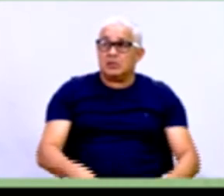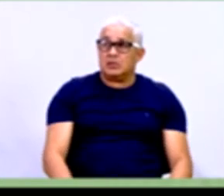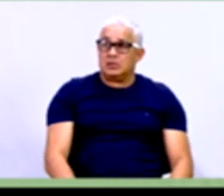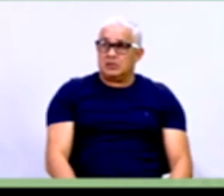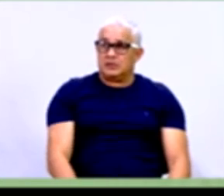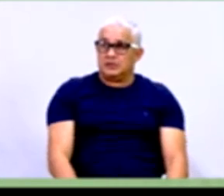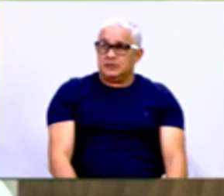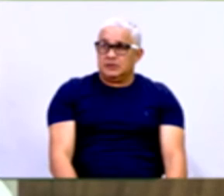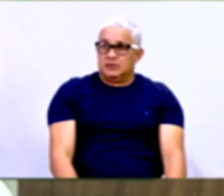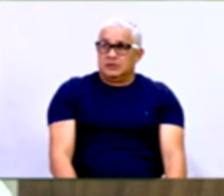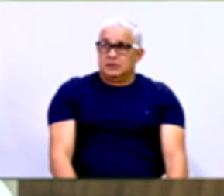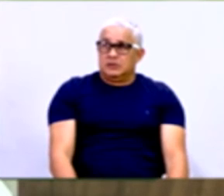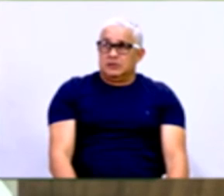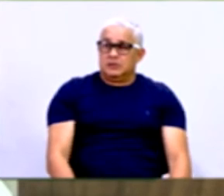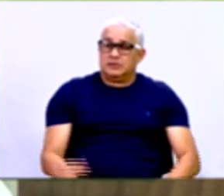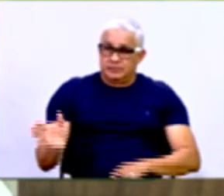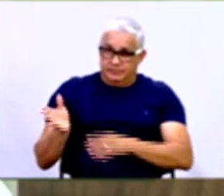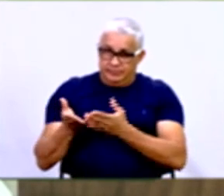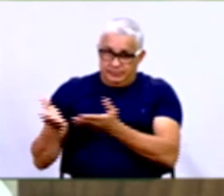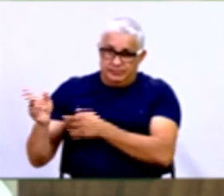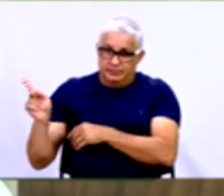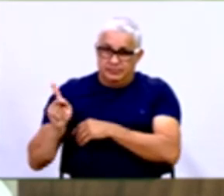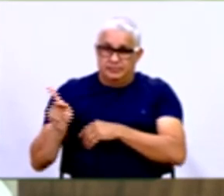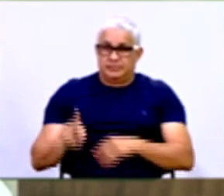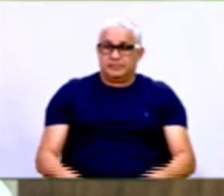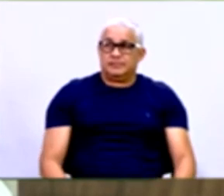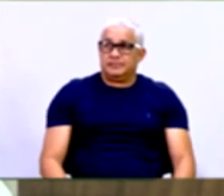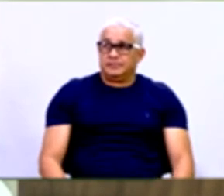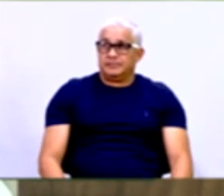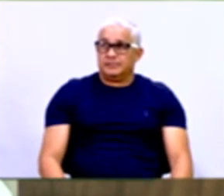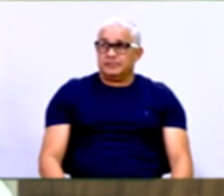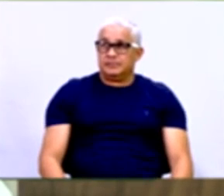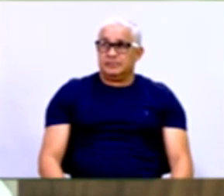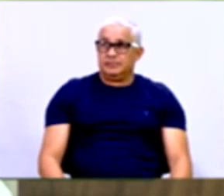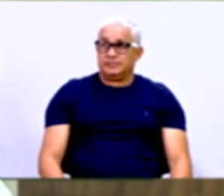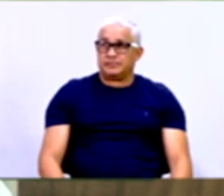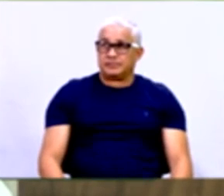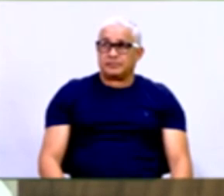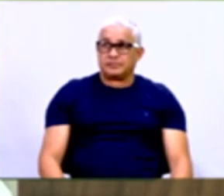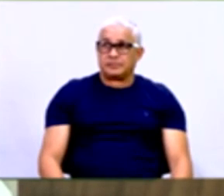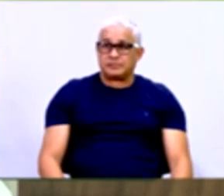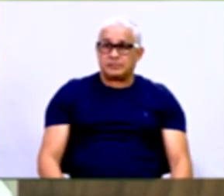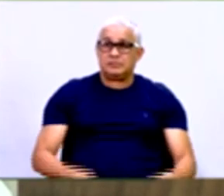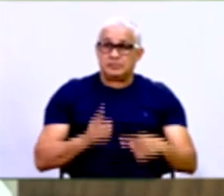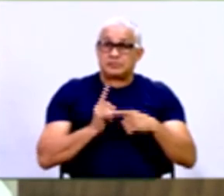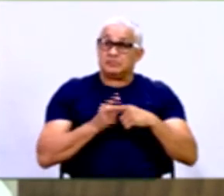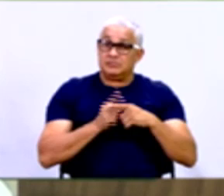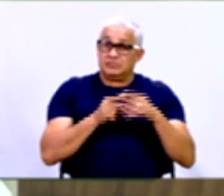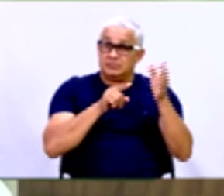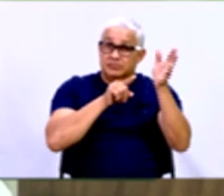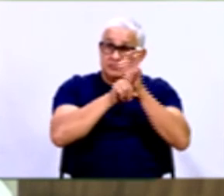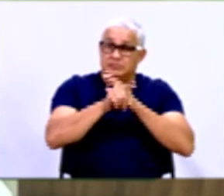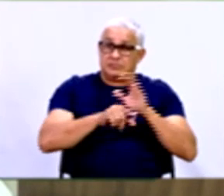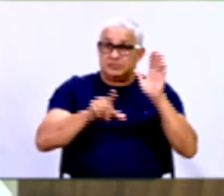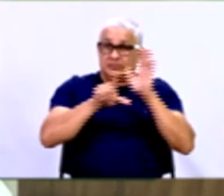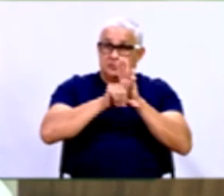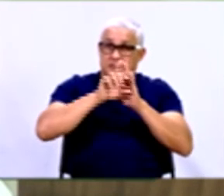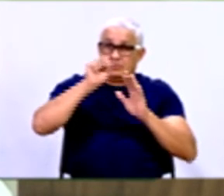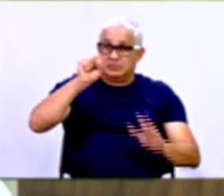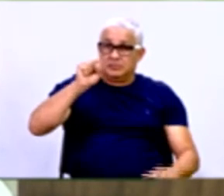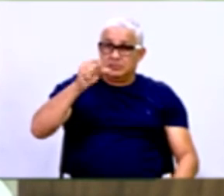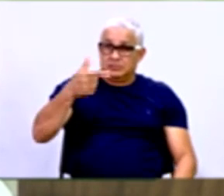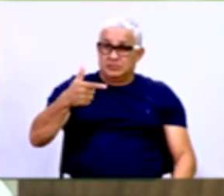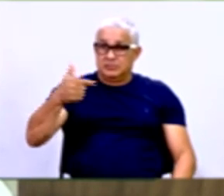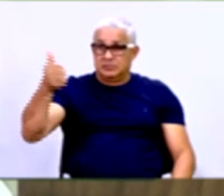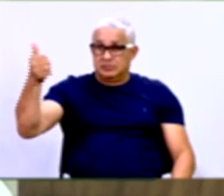quer comentar sobre isso? É bem interessante essa questão, porque a legislação